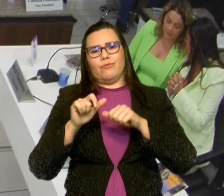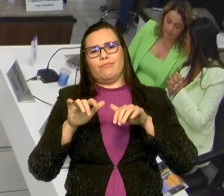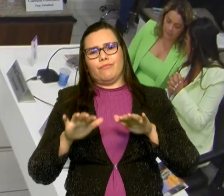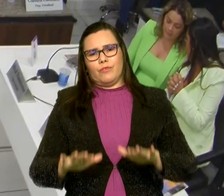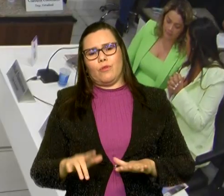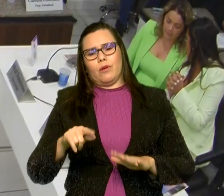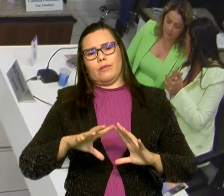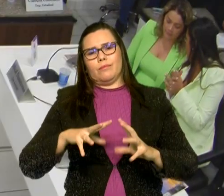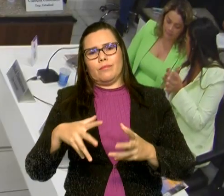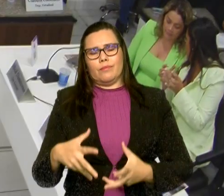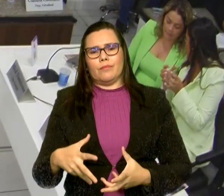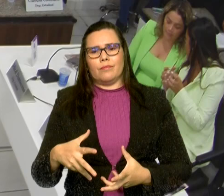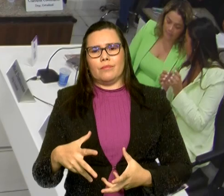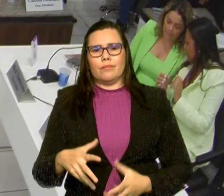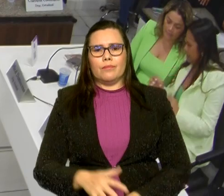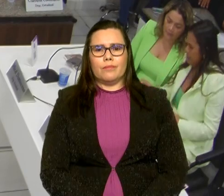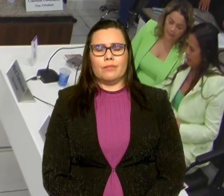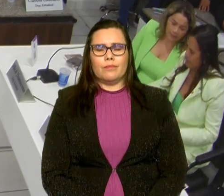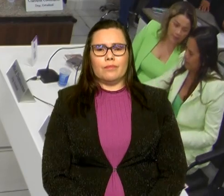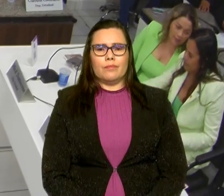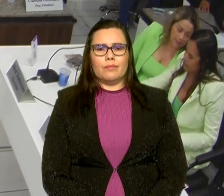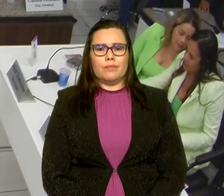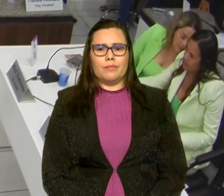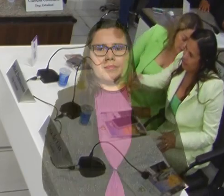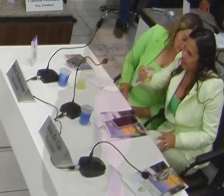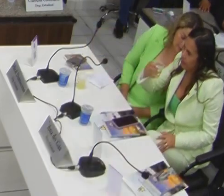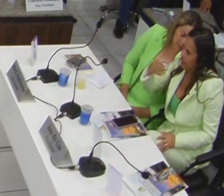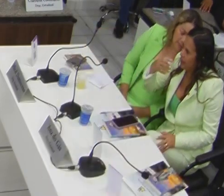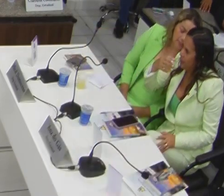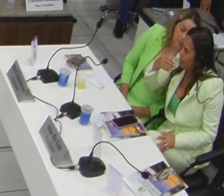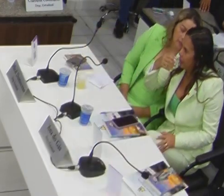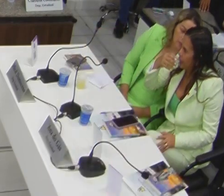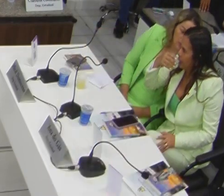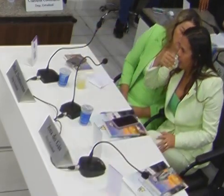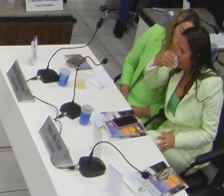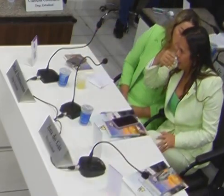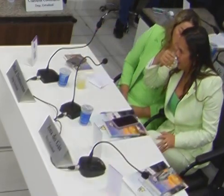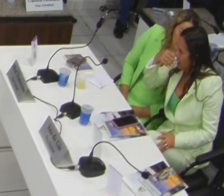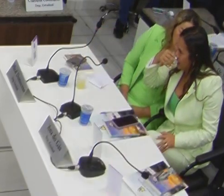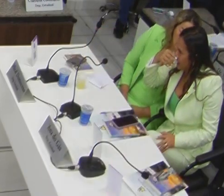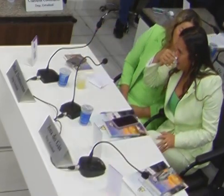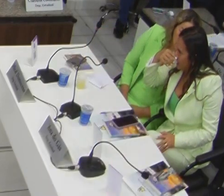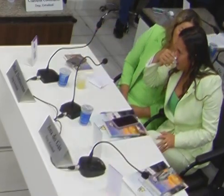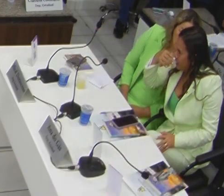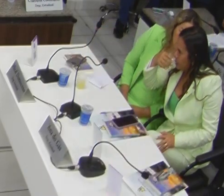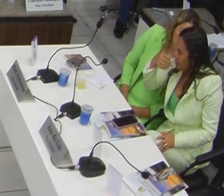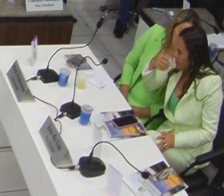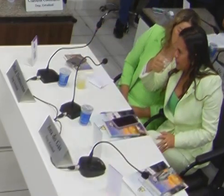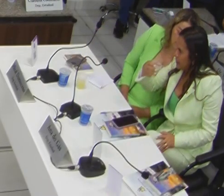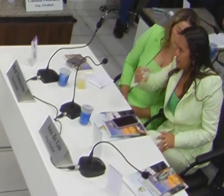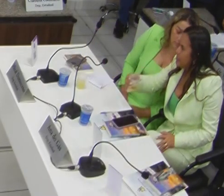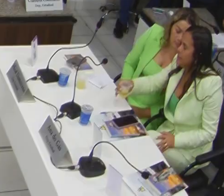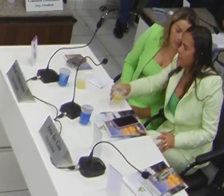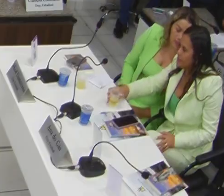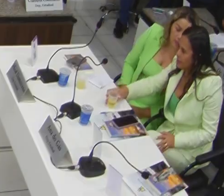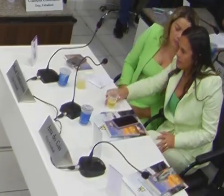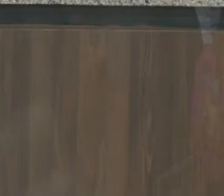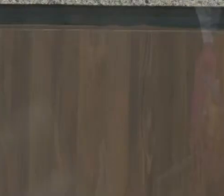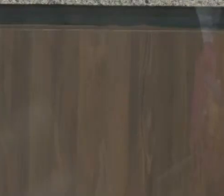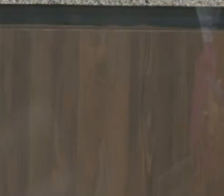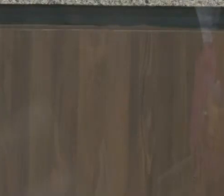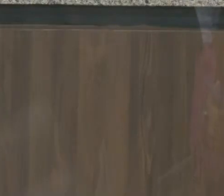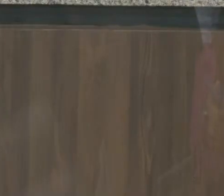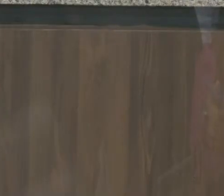Agradeço e registro a presença da ex-deputada, doutora Cleide Coutinho, aqui conosco.